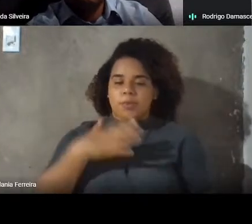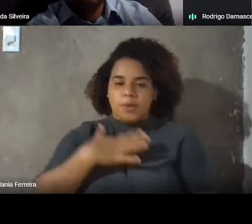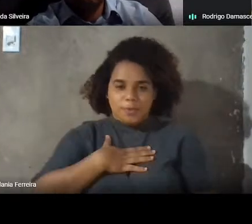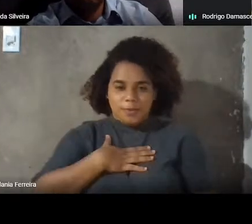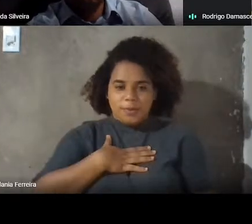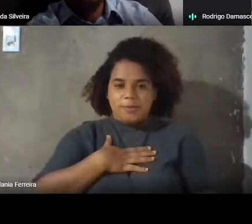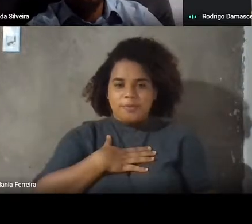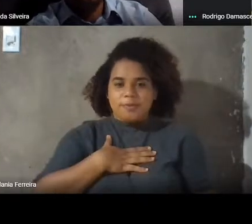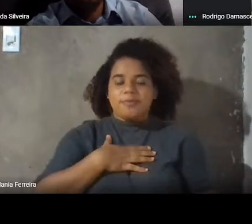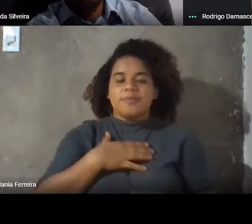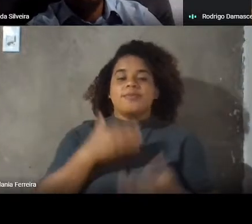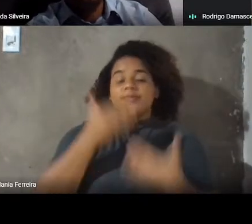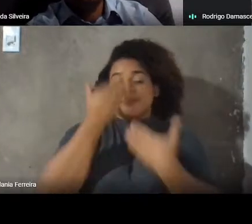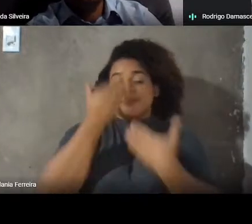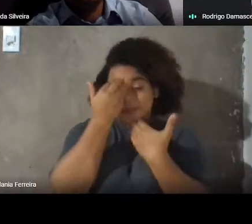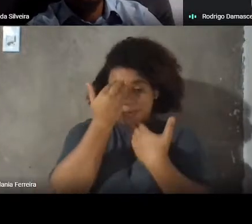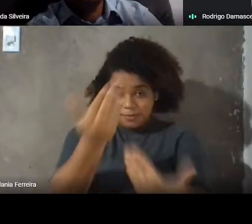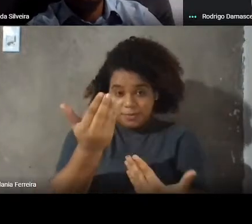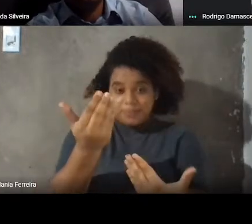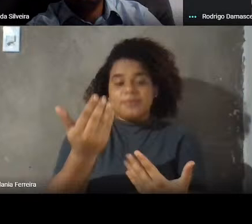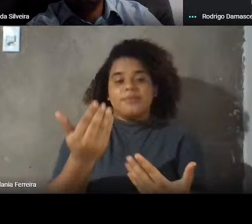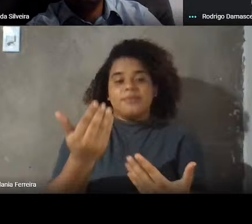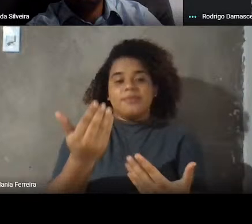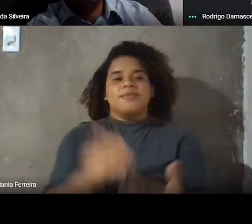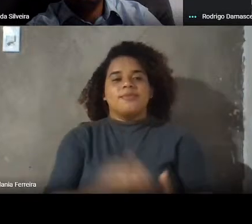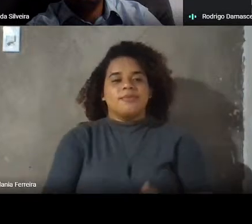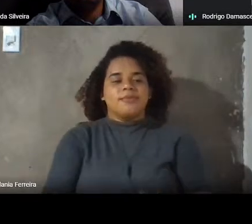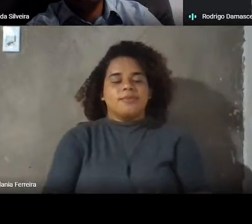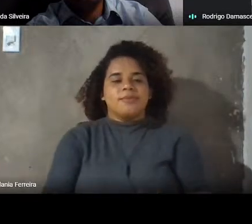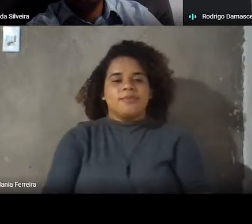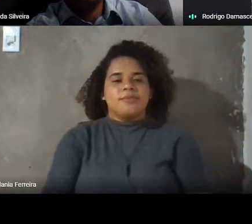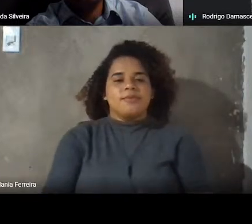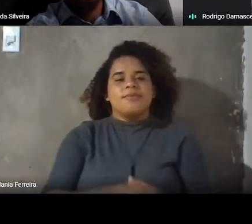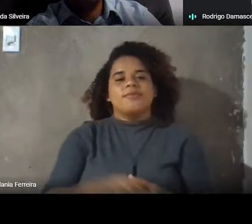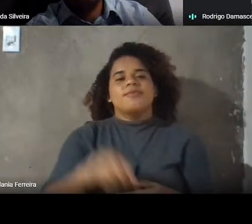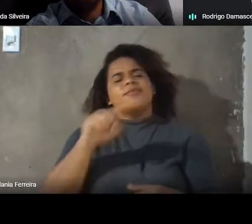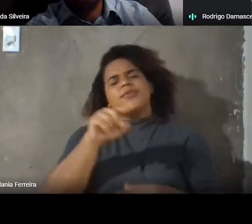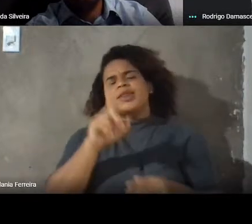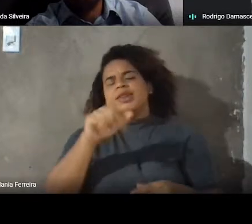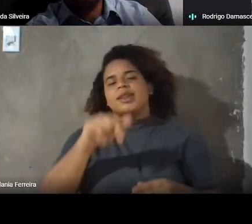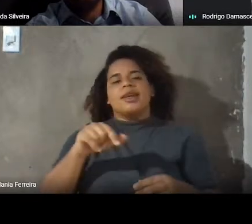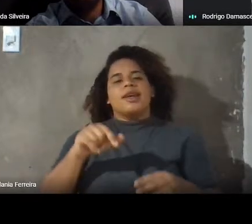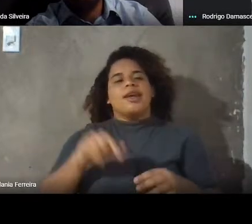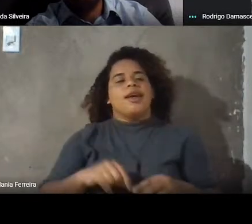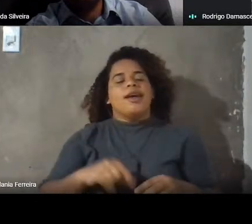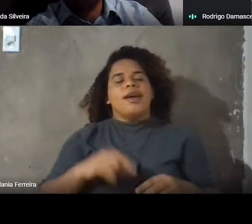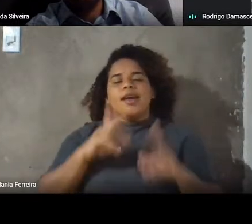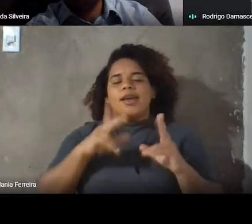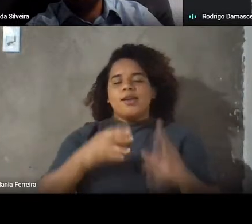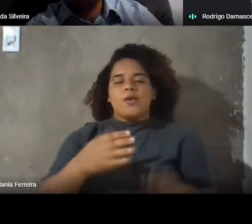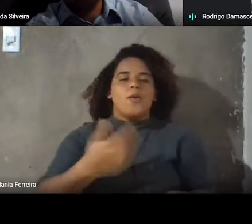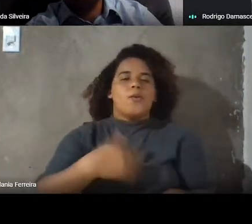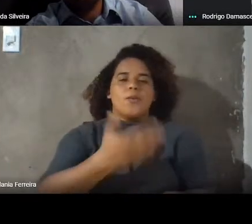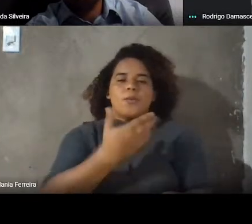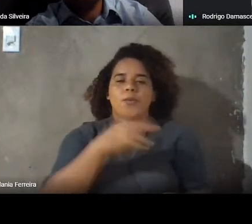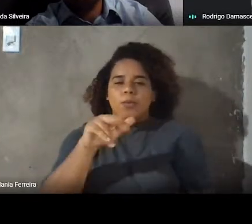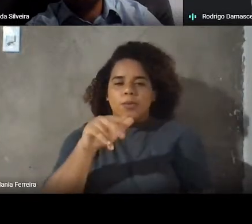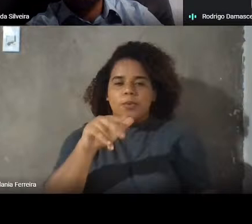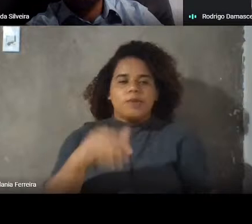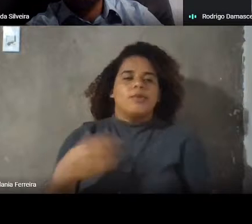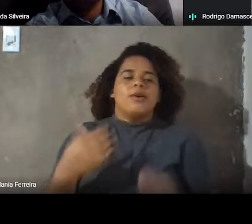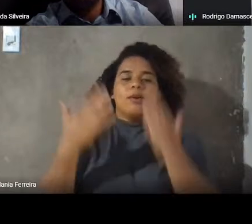Muito obrigado, Rodrigo. Você é um grande amigo mesmo, irmão, que a psicologia